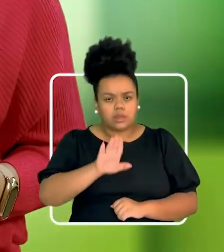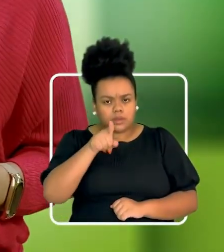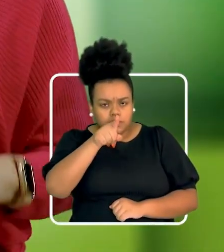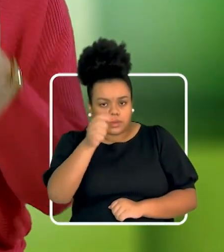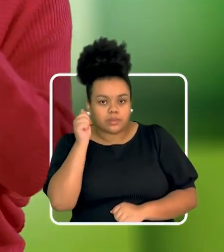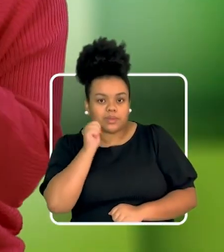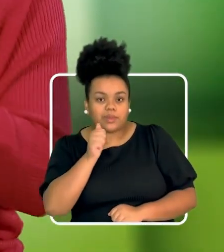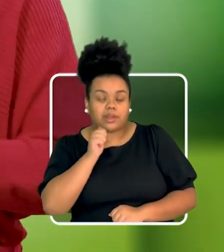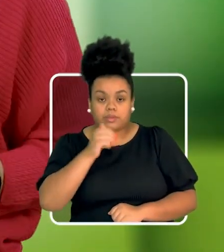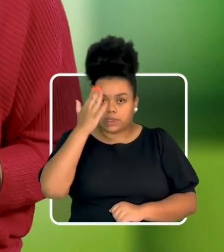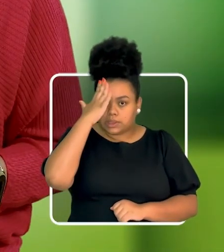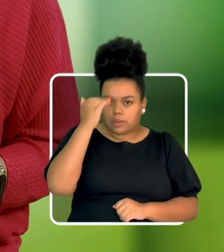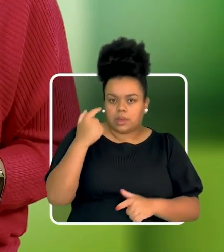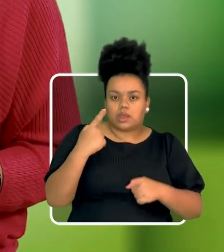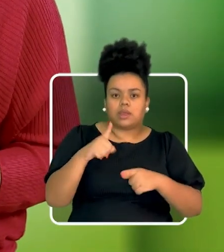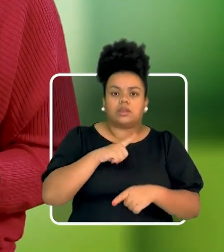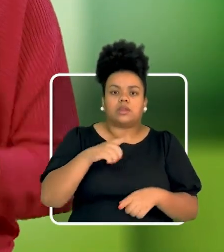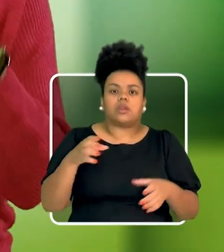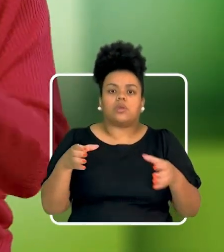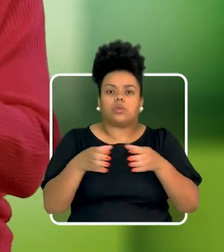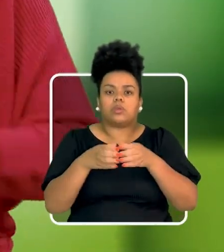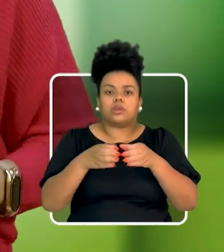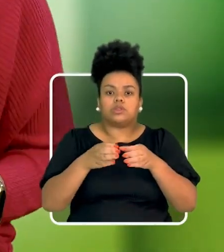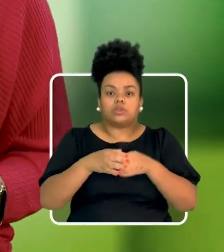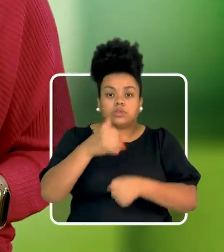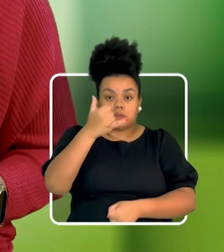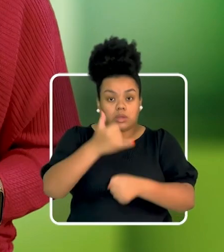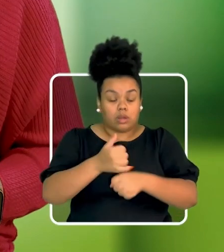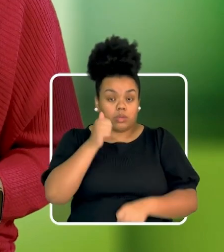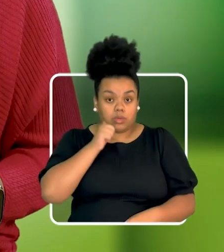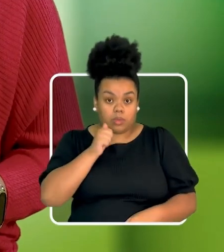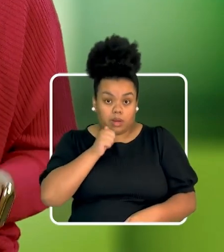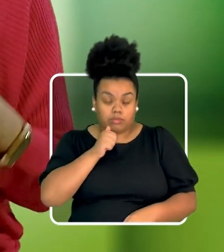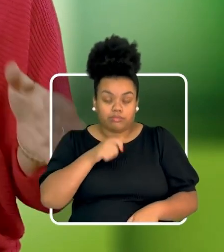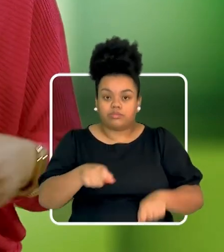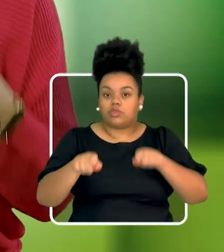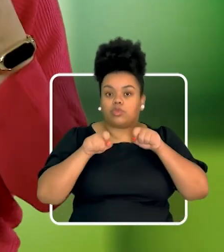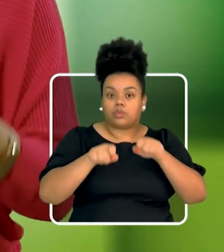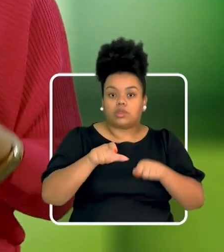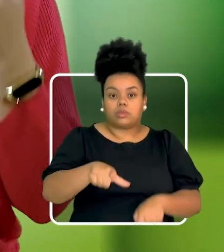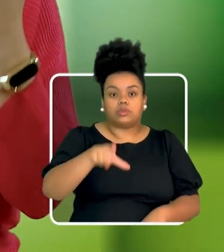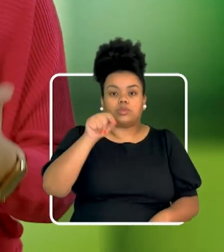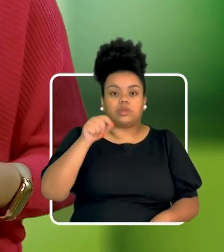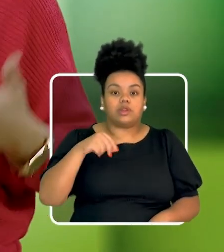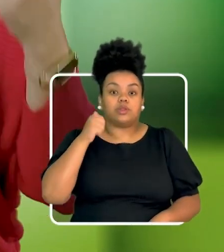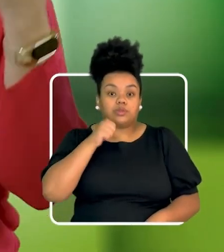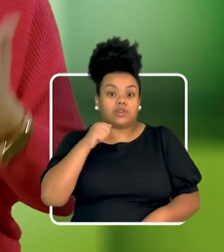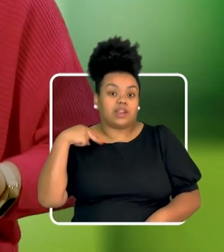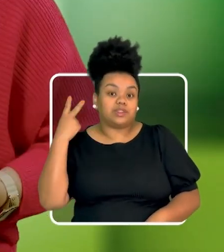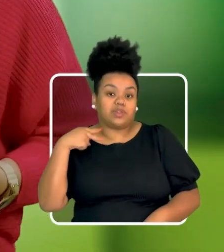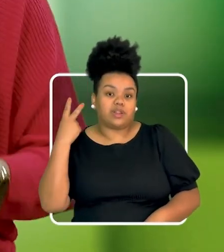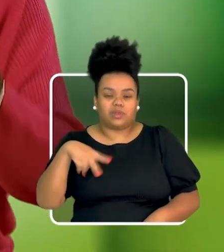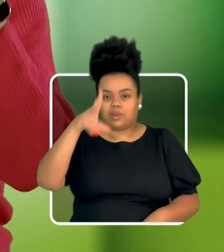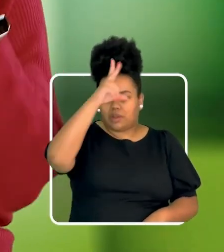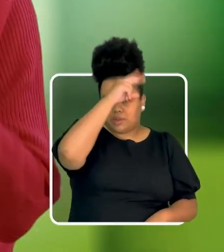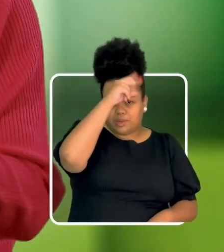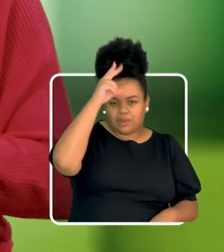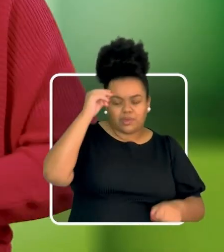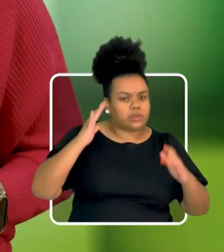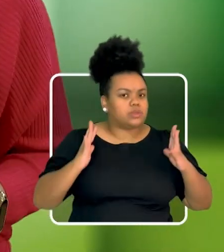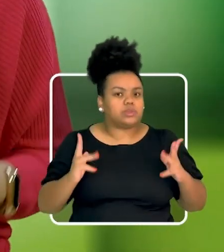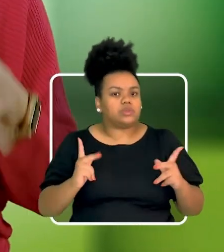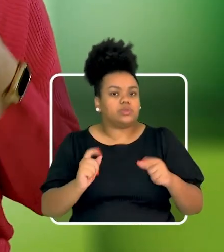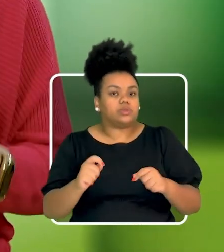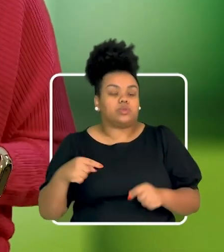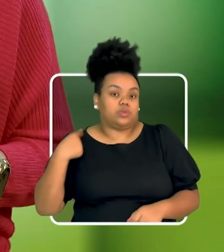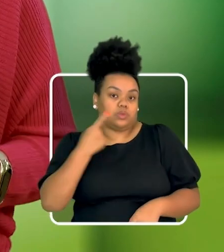Você é mulher? Você sabia que existe um partido presidido também por uma mulher? No Podemos, elegemos vereadoras, prefeitas, deputadas estaduais e